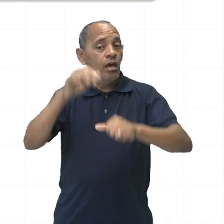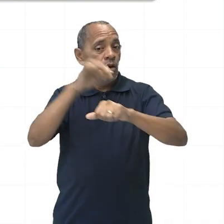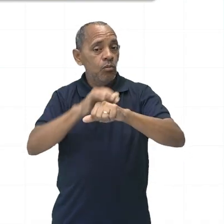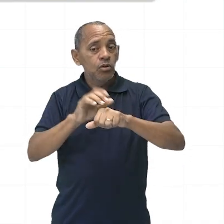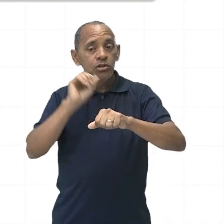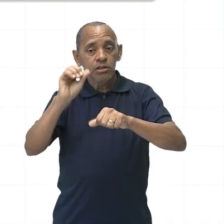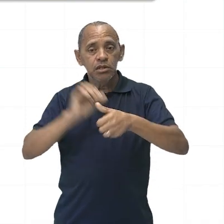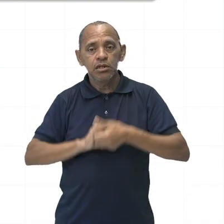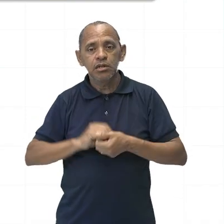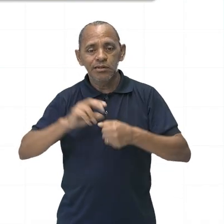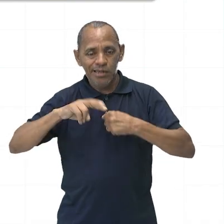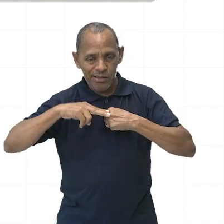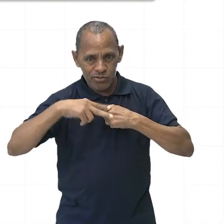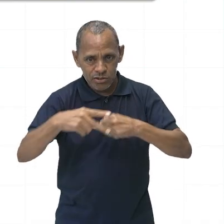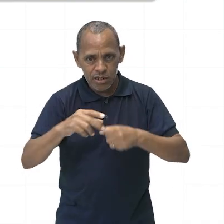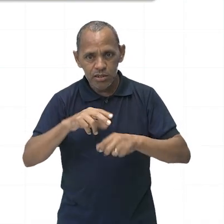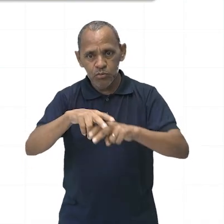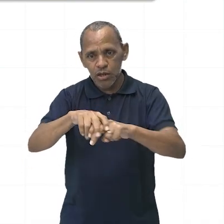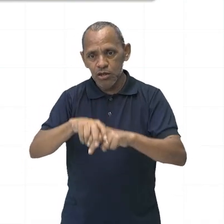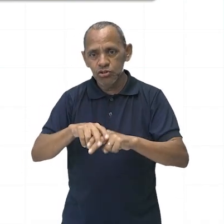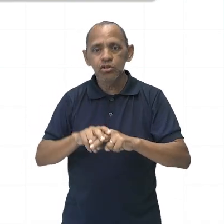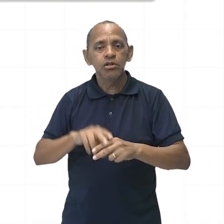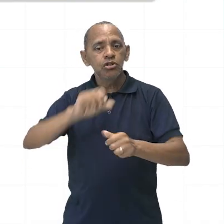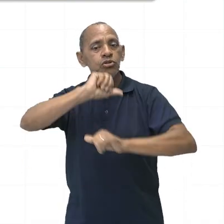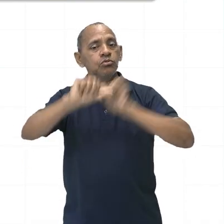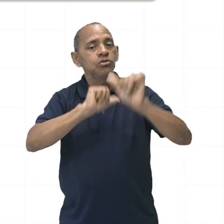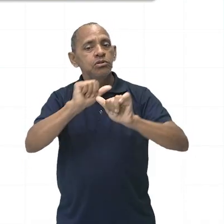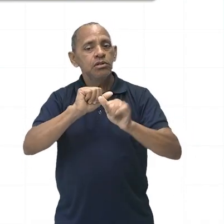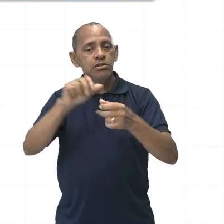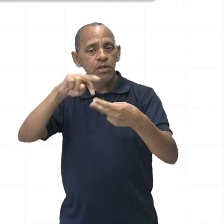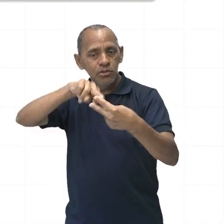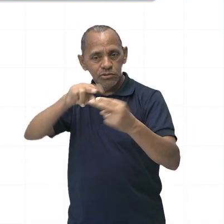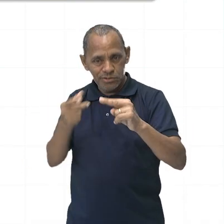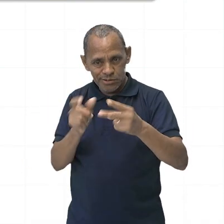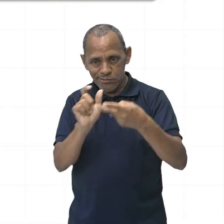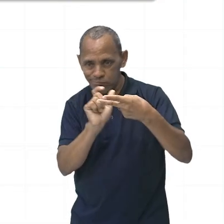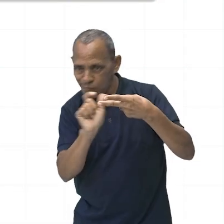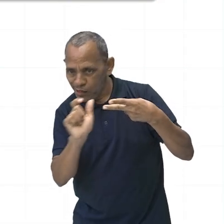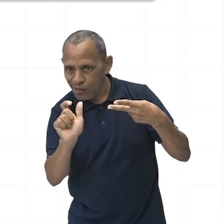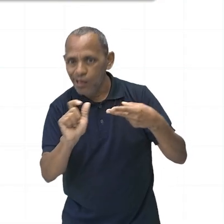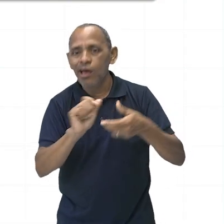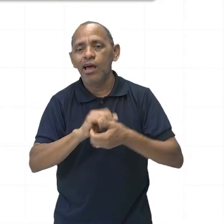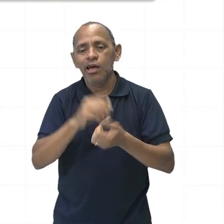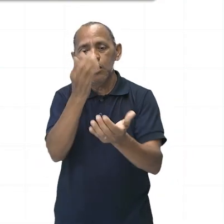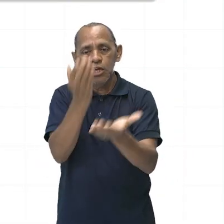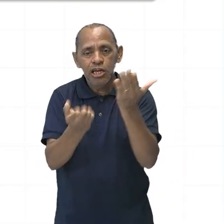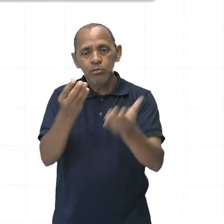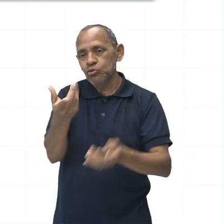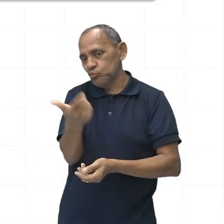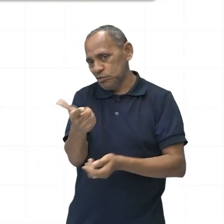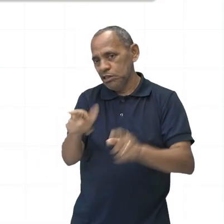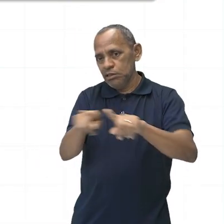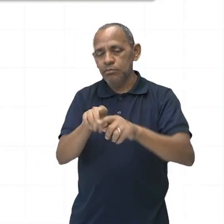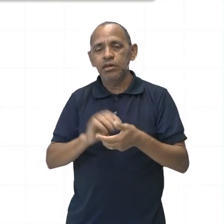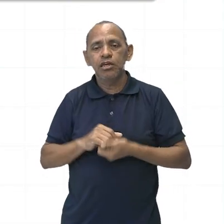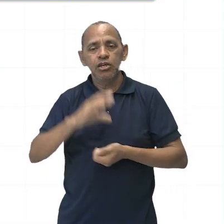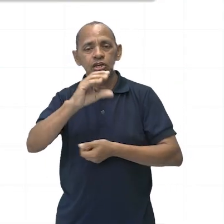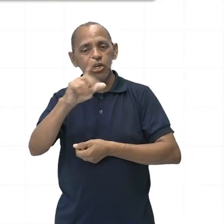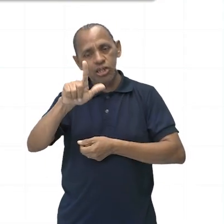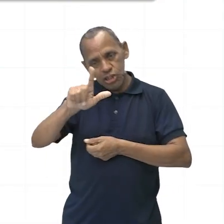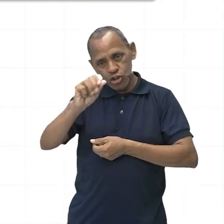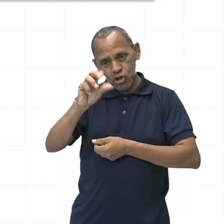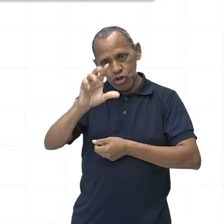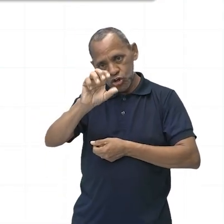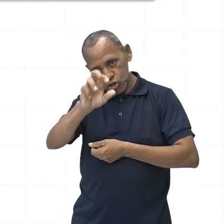doença causada por alterações nesse gene que geram desequilíbrio na concentração de cloro e sódio nas células